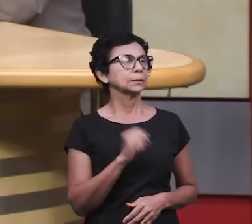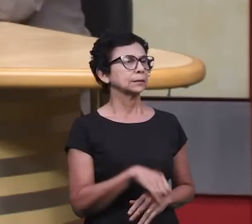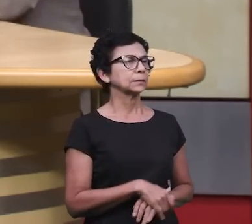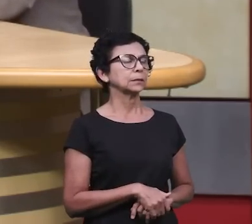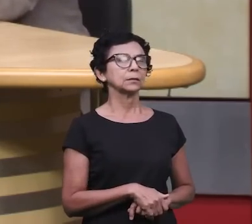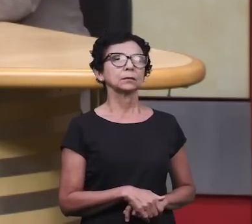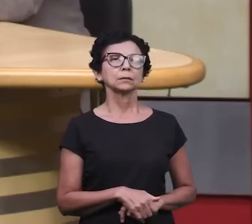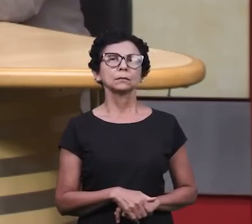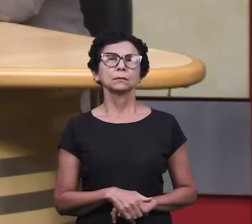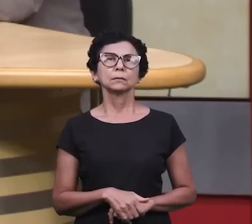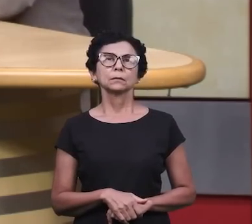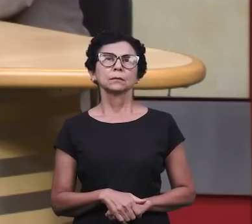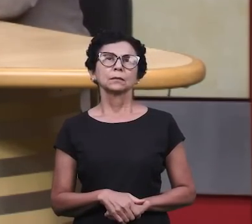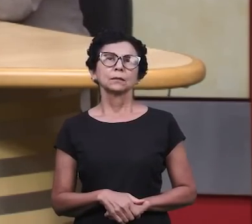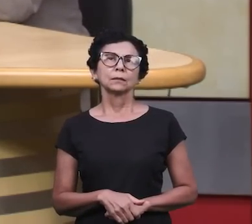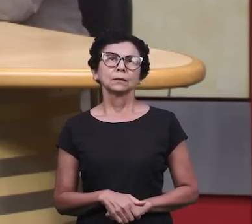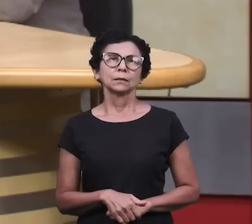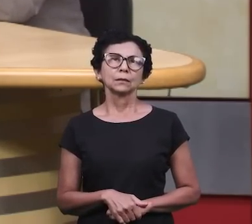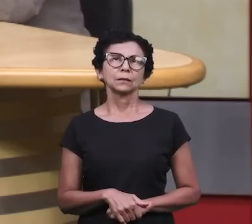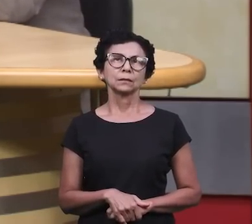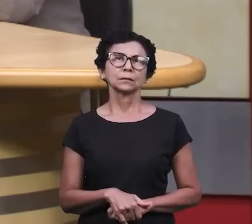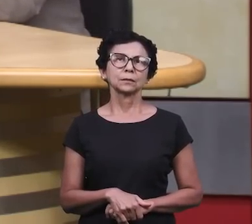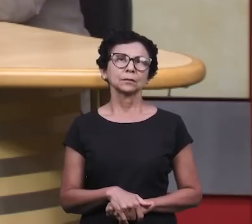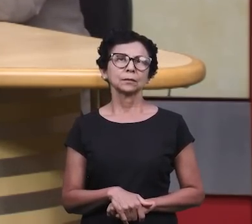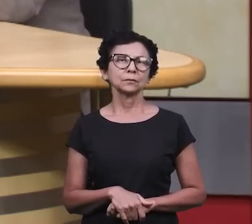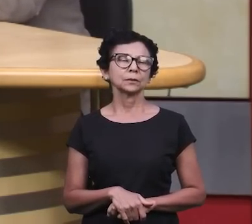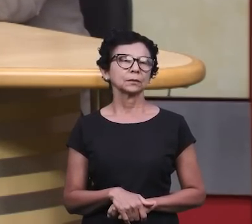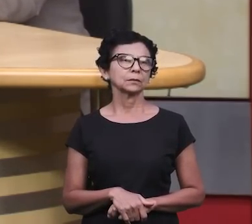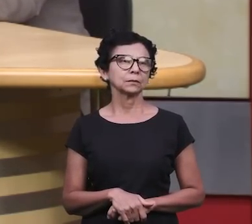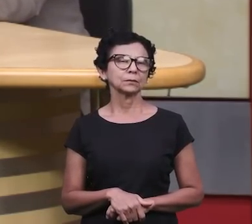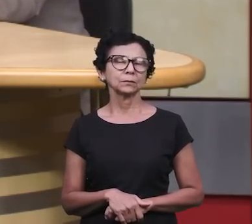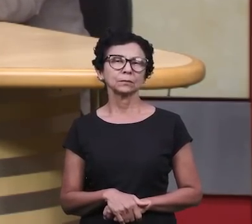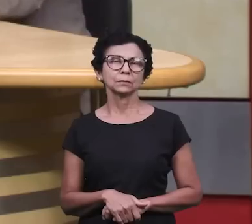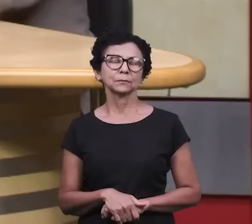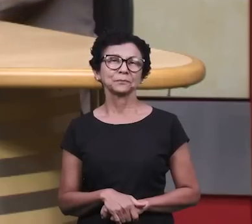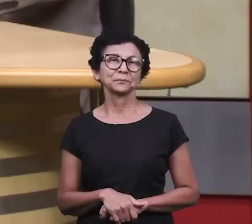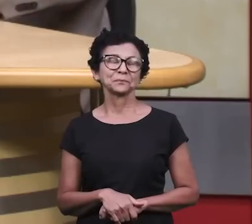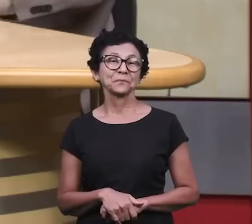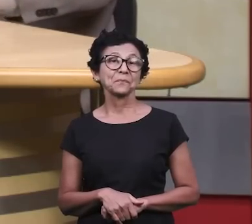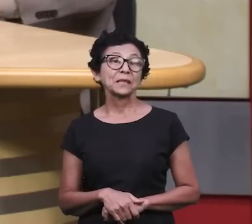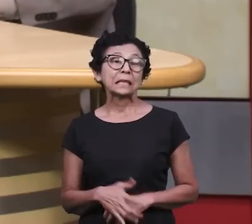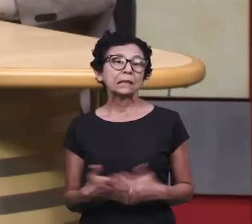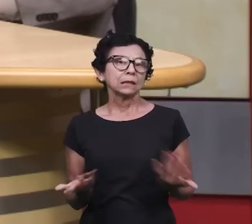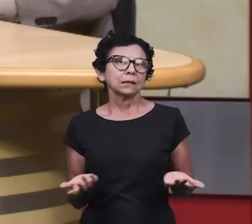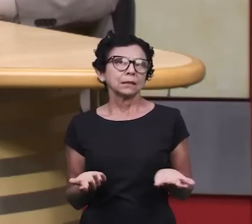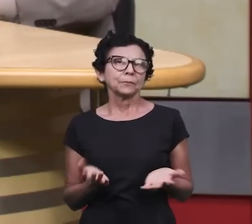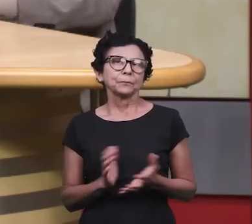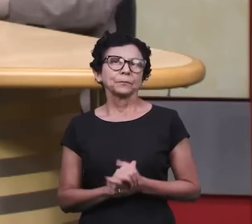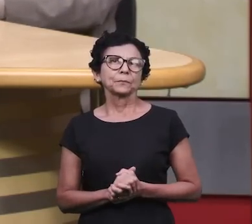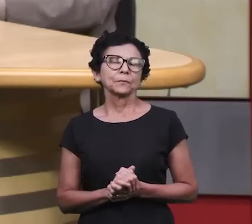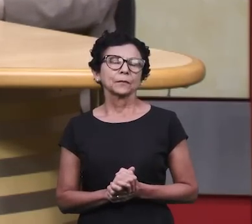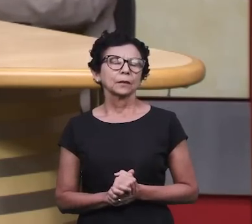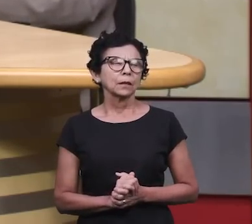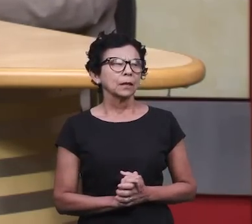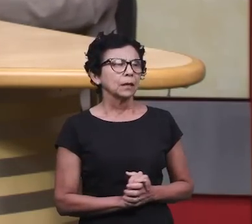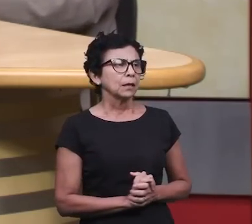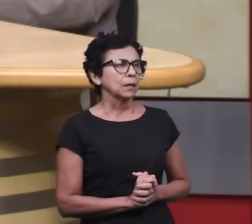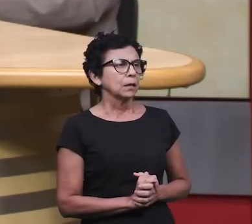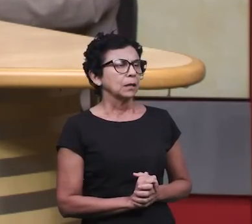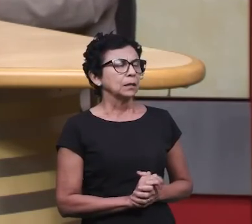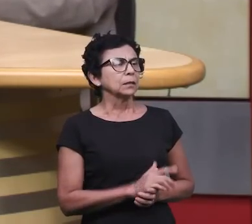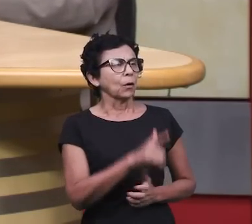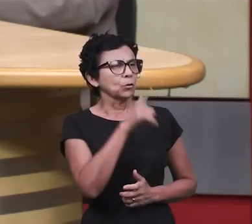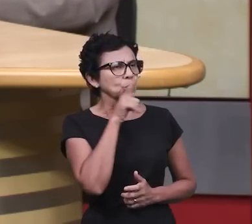e os pastores, como é que foi? Inicialmente, como é que eles... Porque você preparou